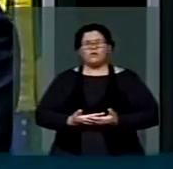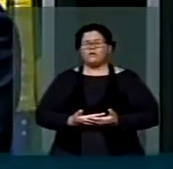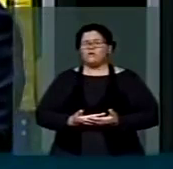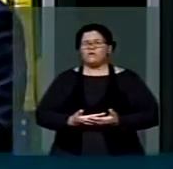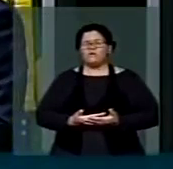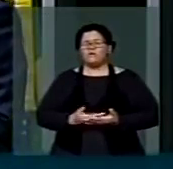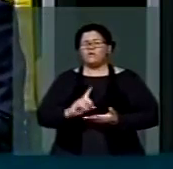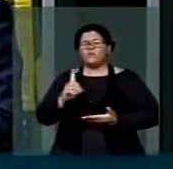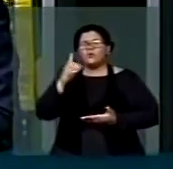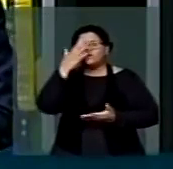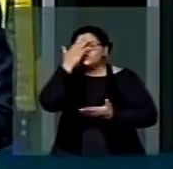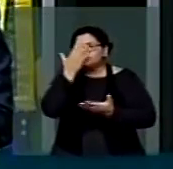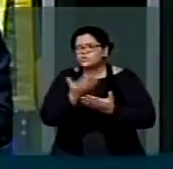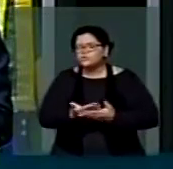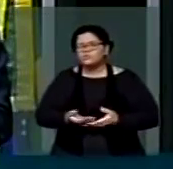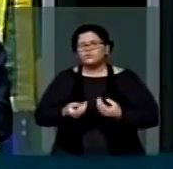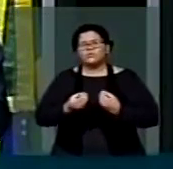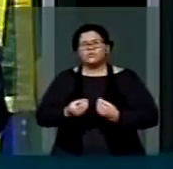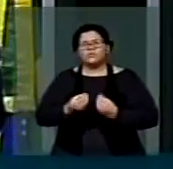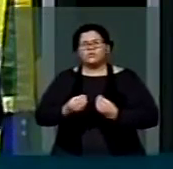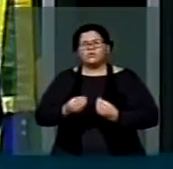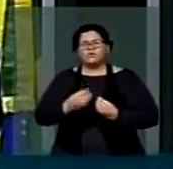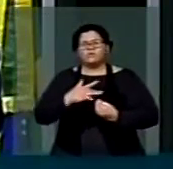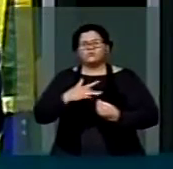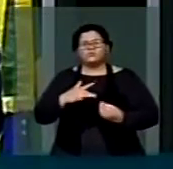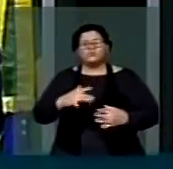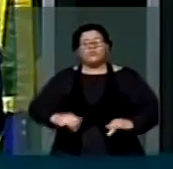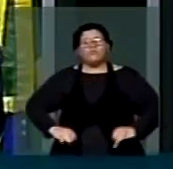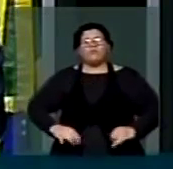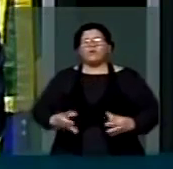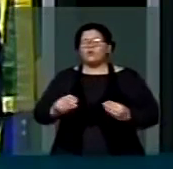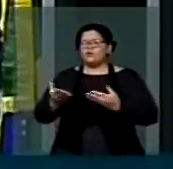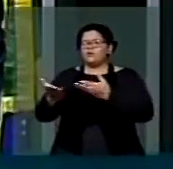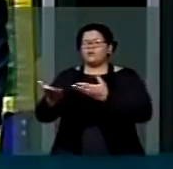dramáticos. Mas presenciar,